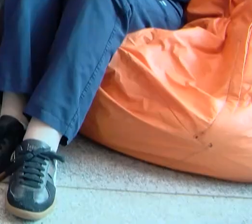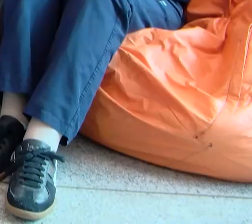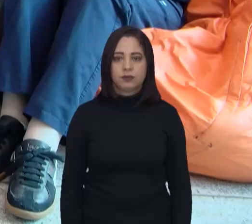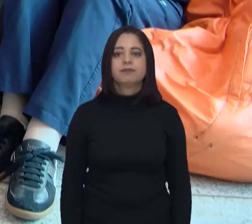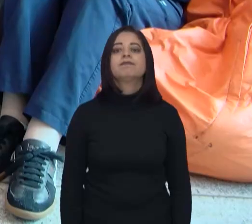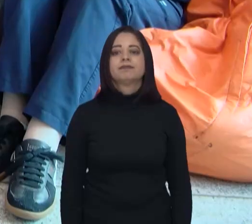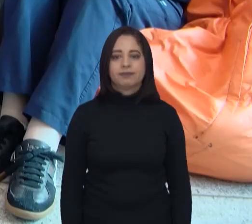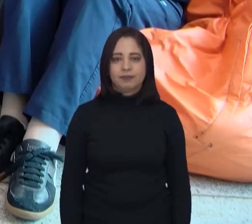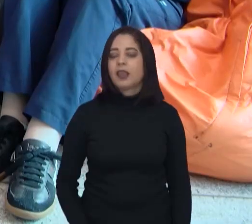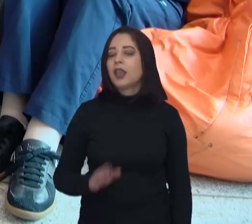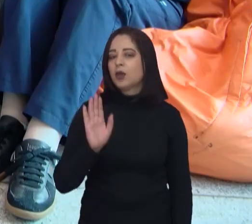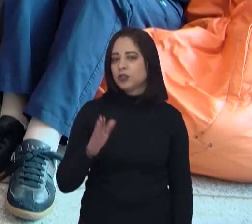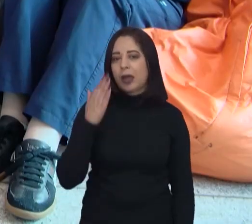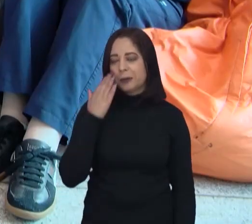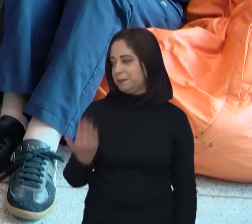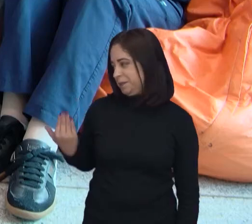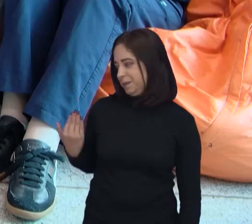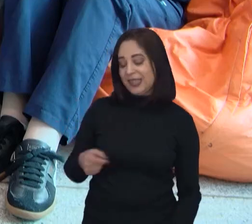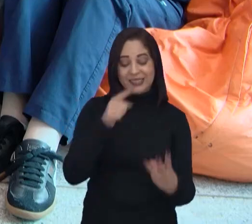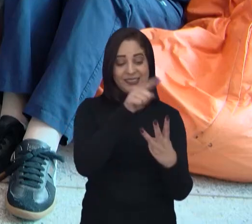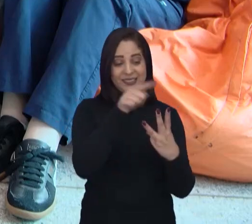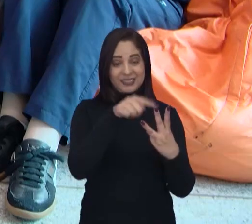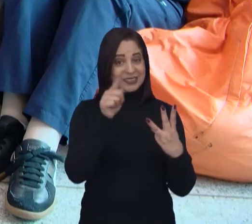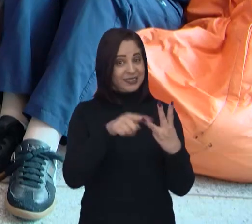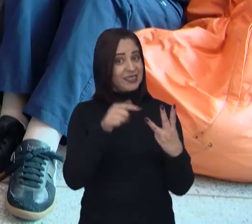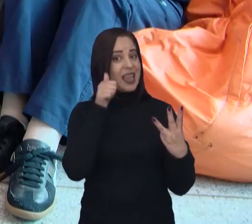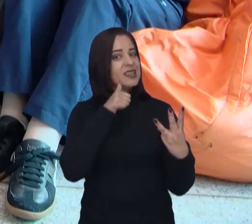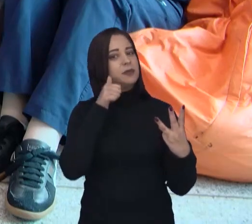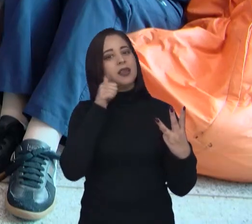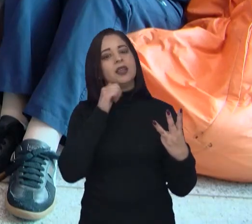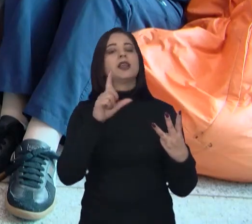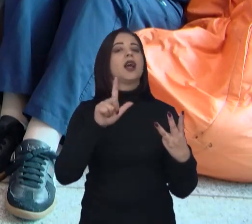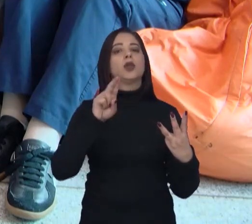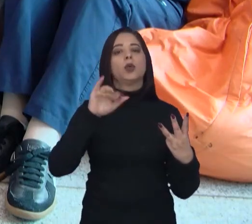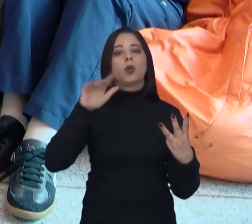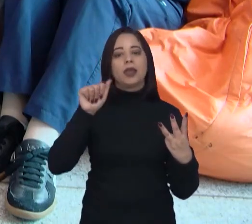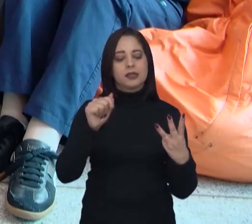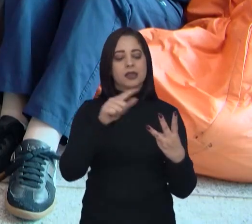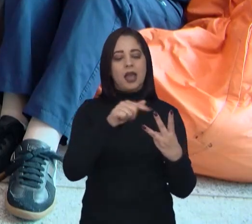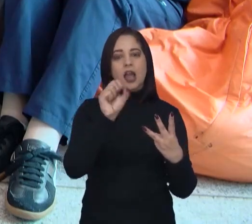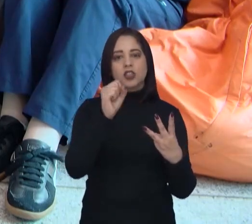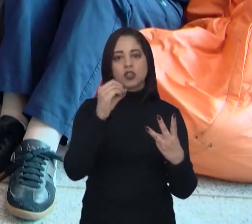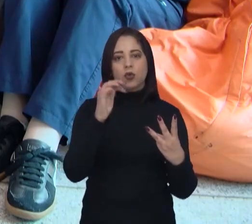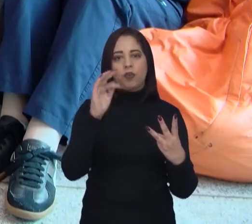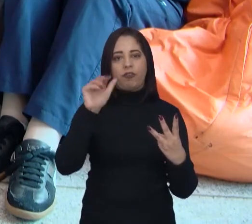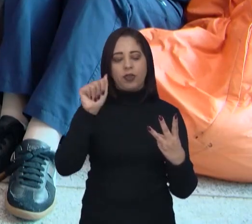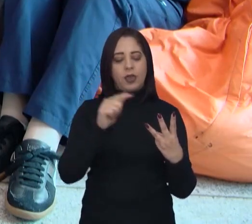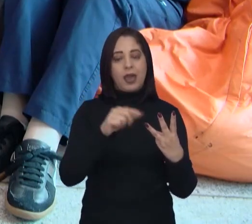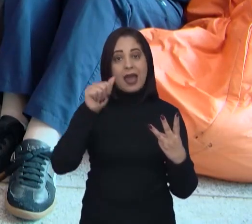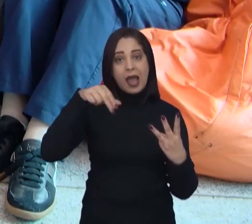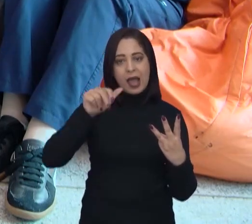E, gente, eu já tô aqui com esse trio de meninas, adolescentes, a Luísa, a Sofia e a Ana Laura, pra gente conversar um